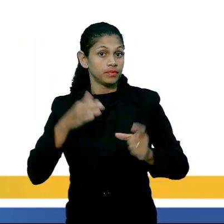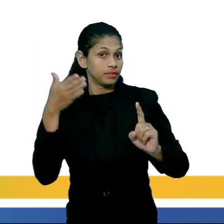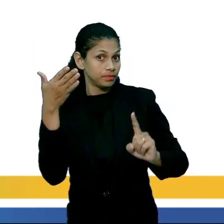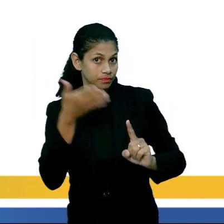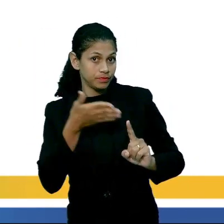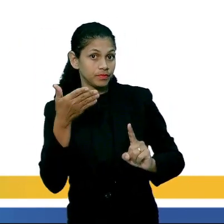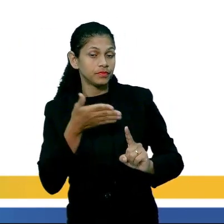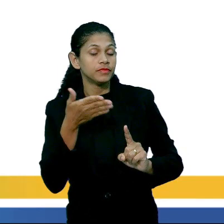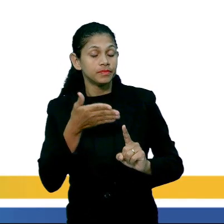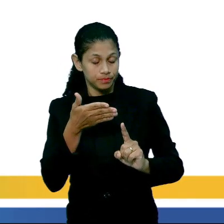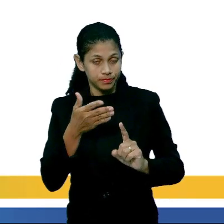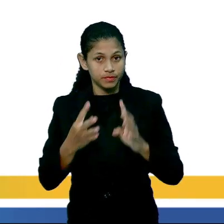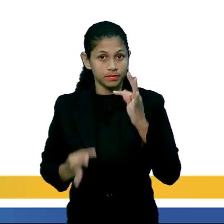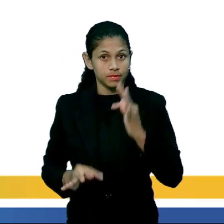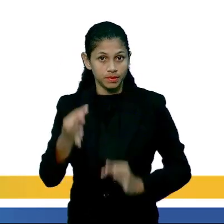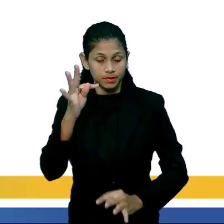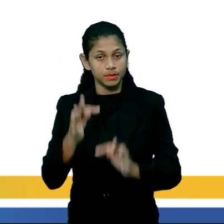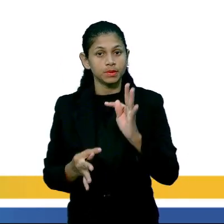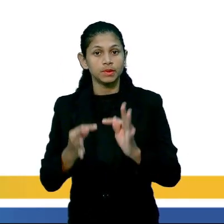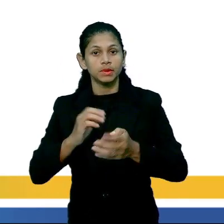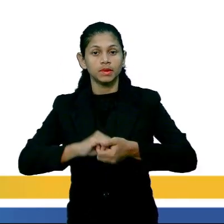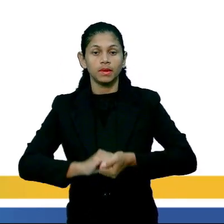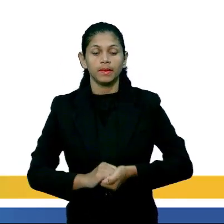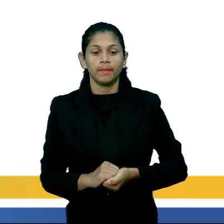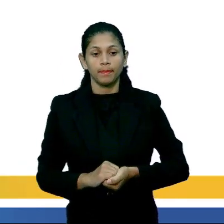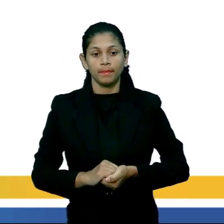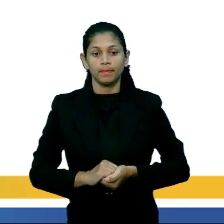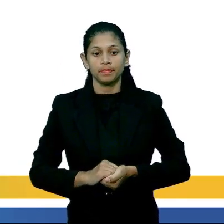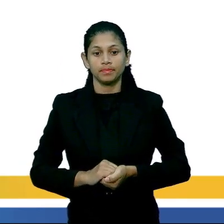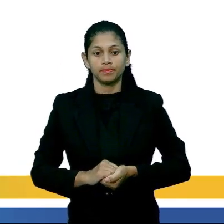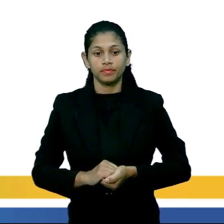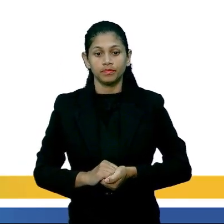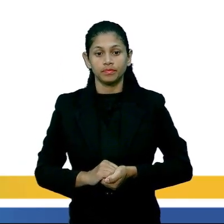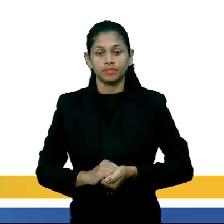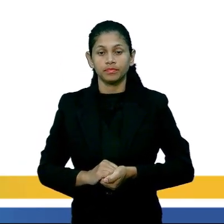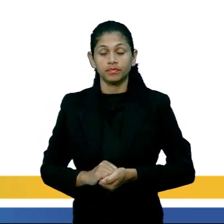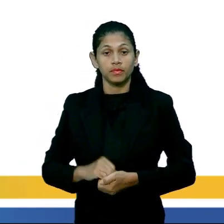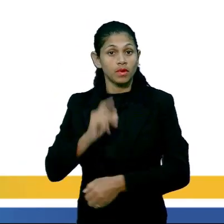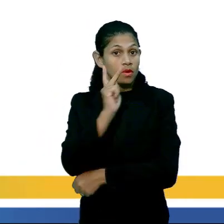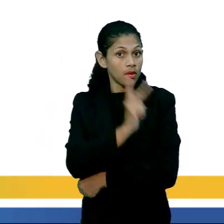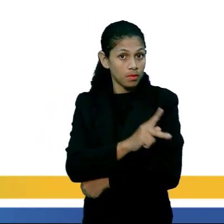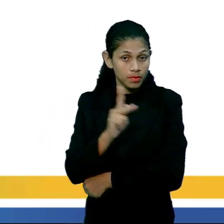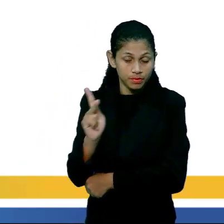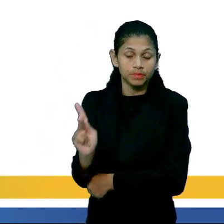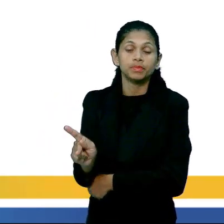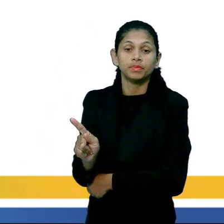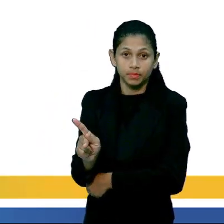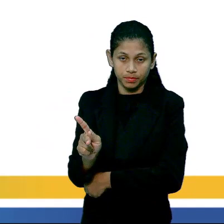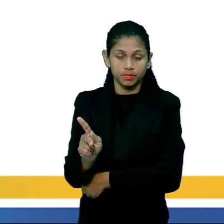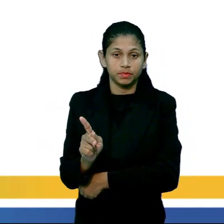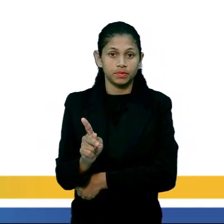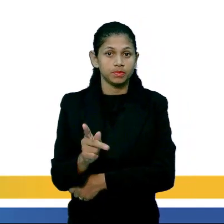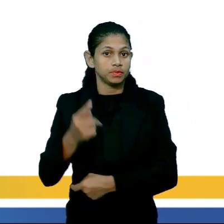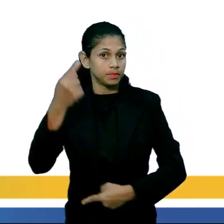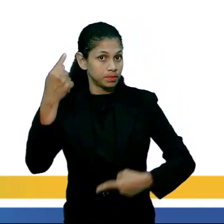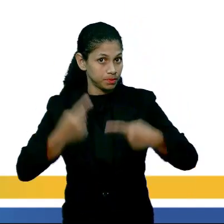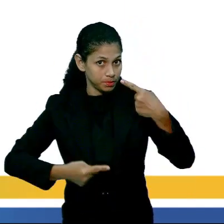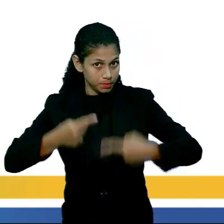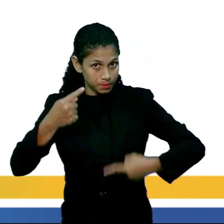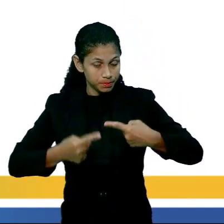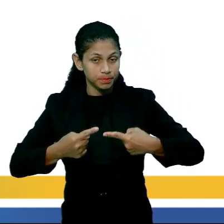technology, a influência da tecnologia, teachers discuss, no caso, os